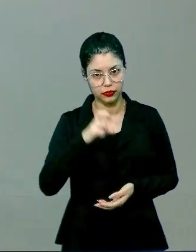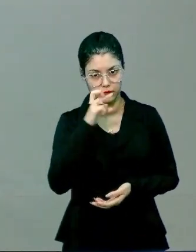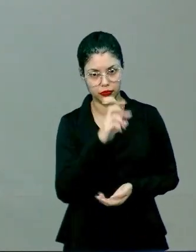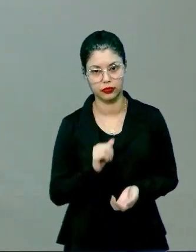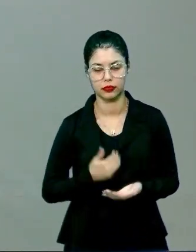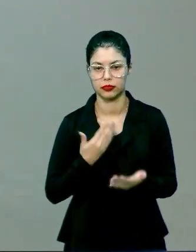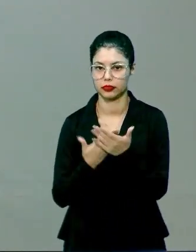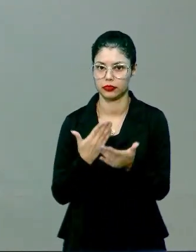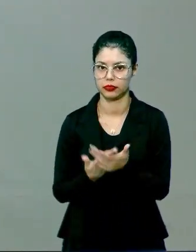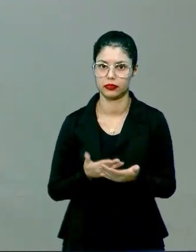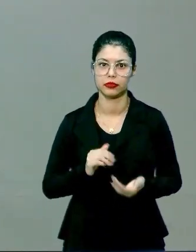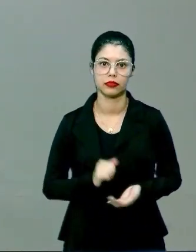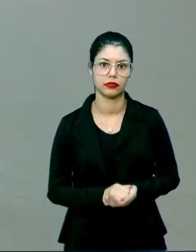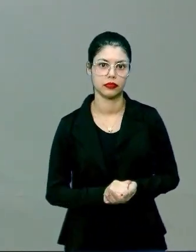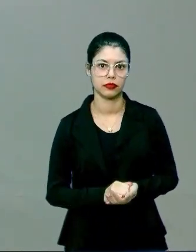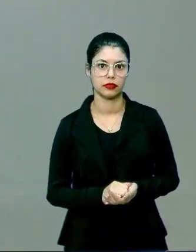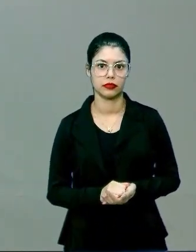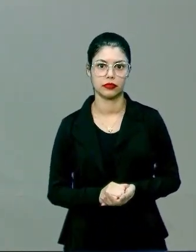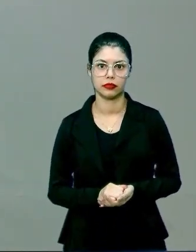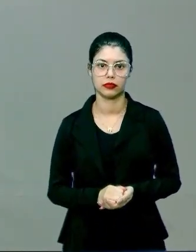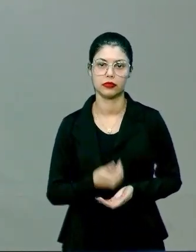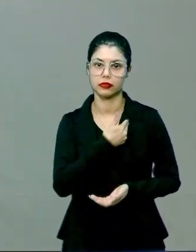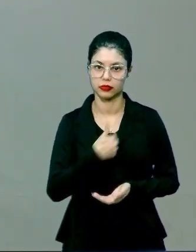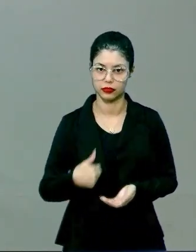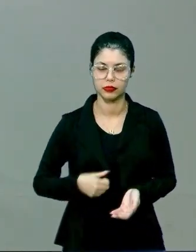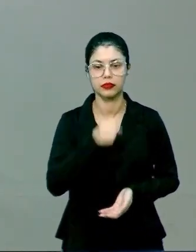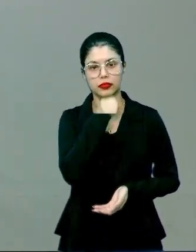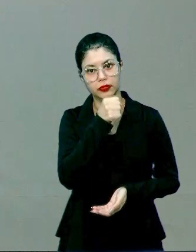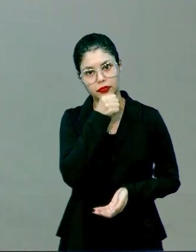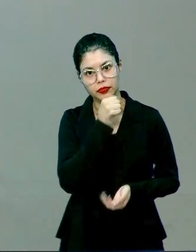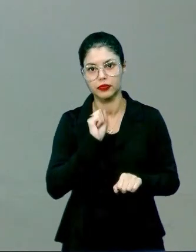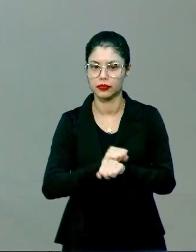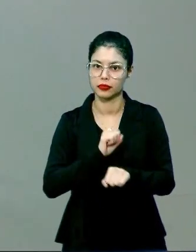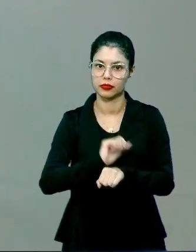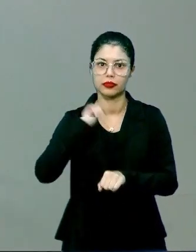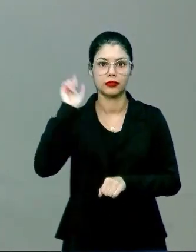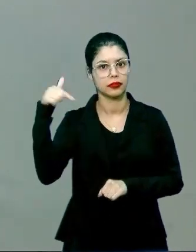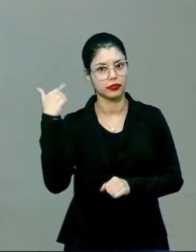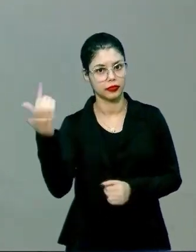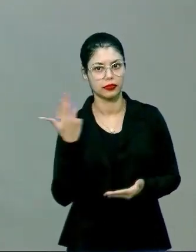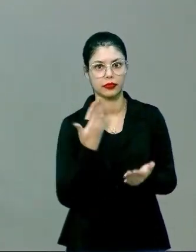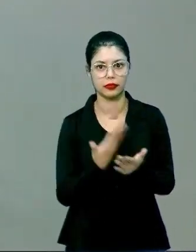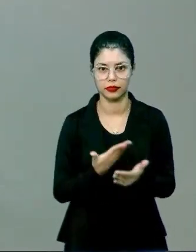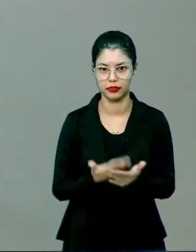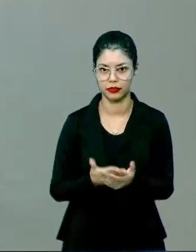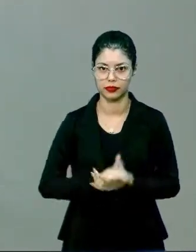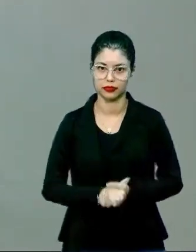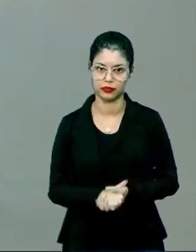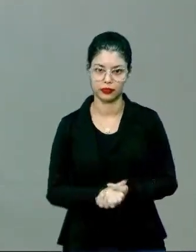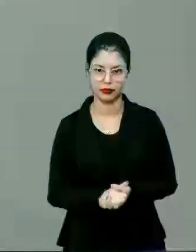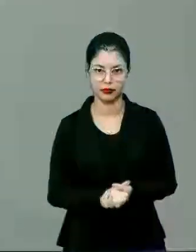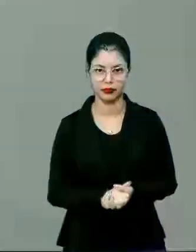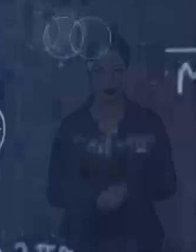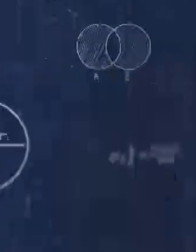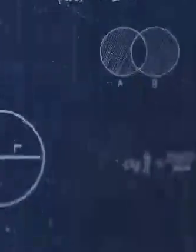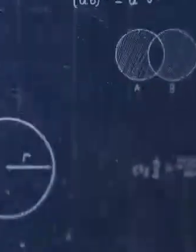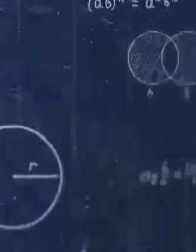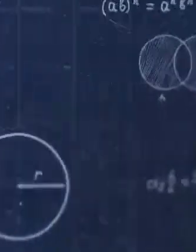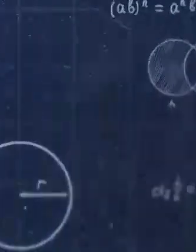analisem nessas nossas aulas de República Velha. E eu aguardo vocês nas próximas aulas.